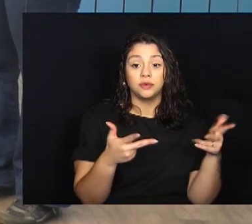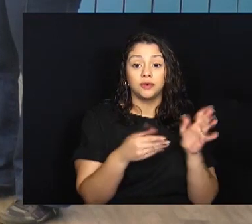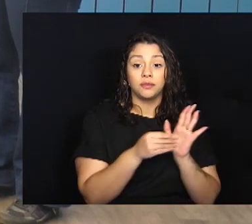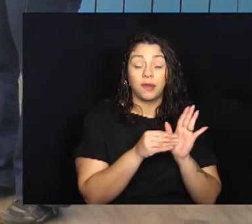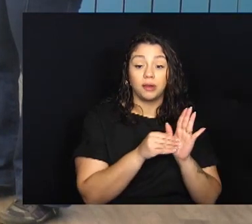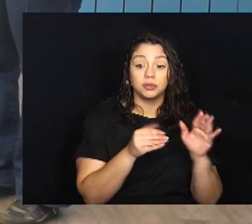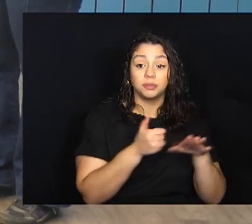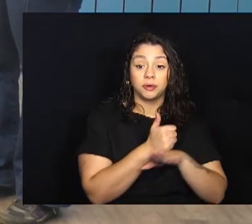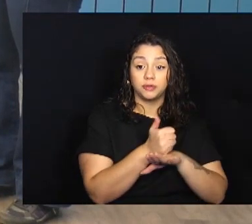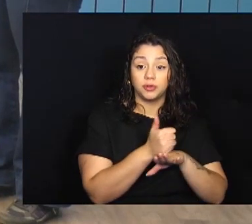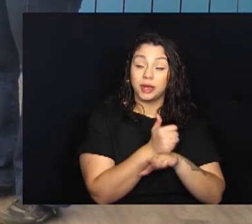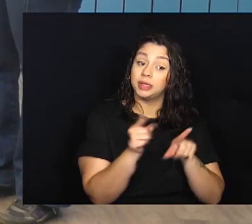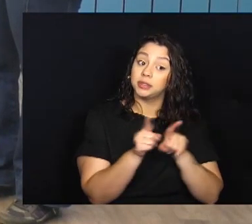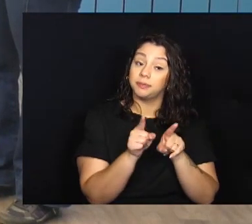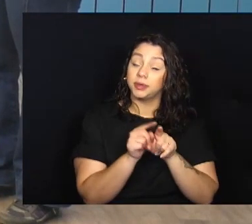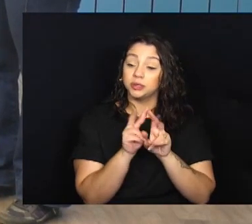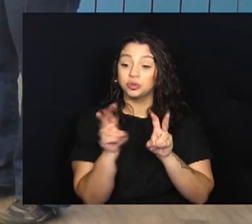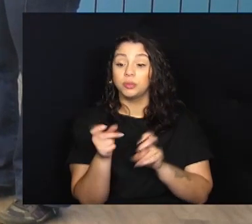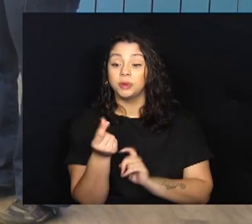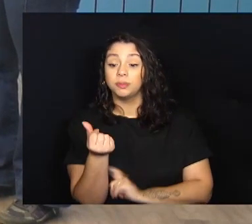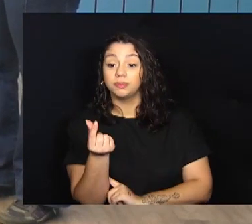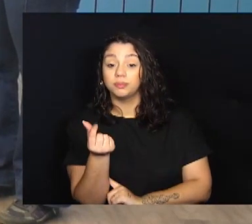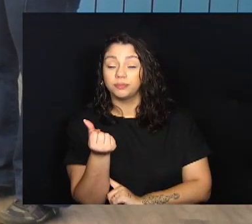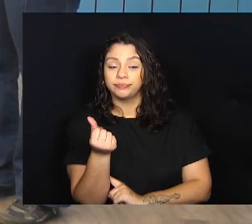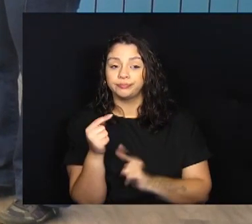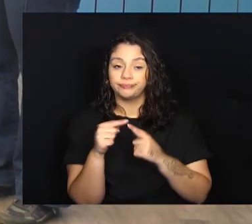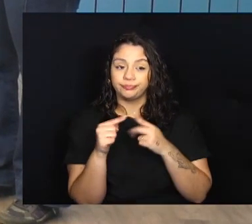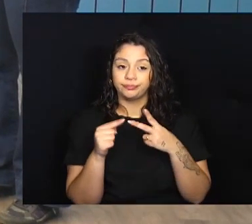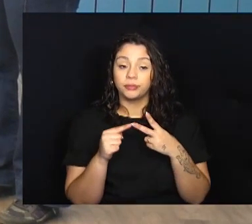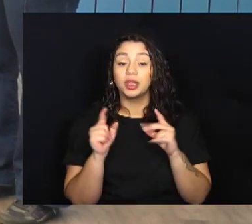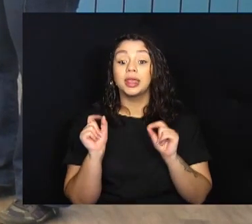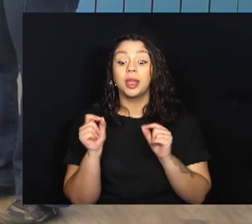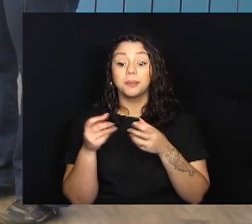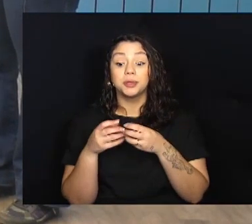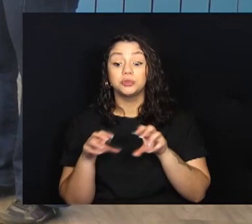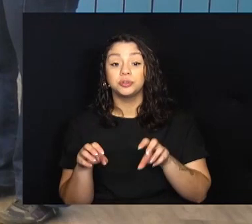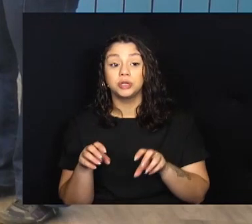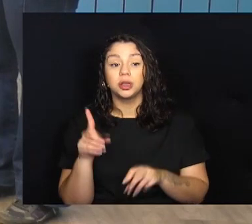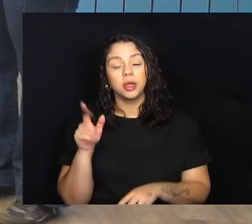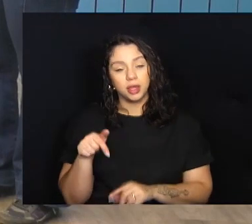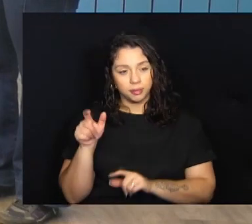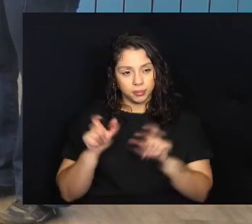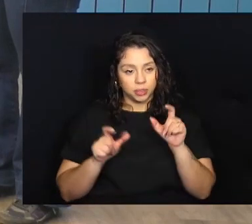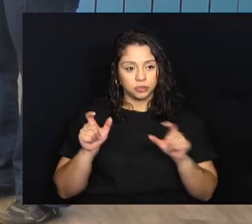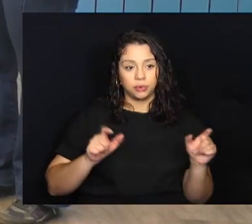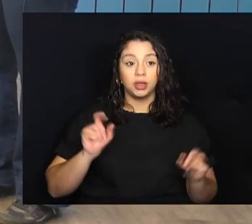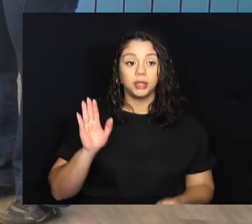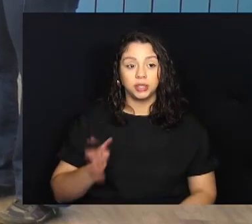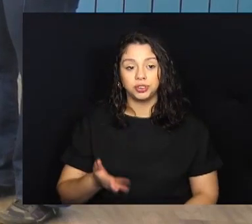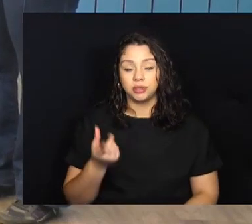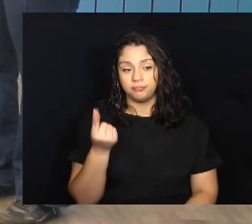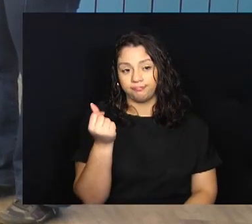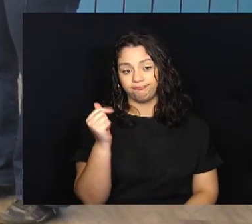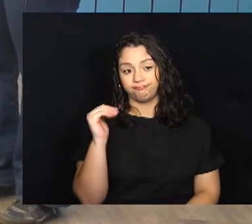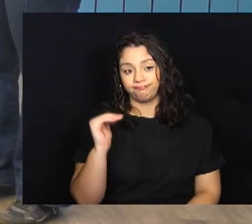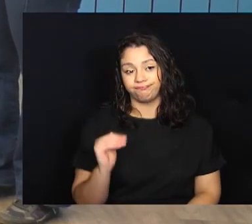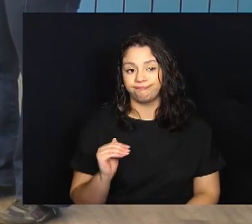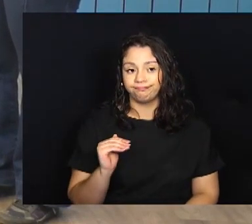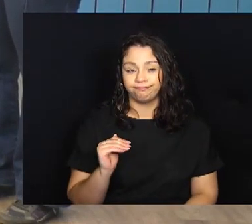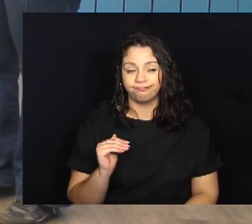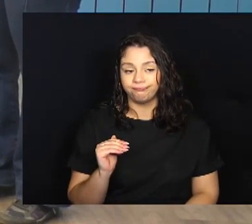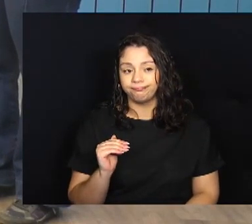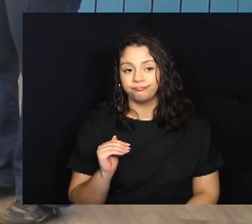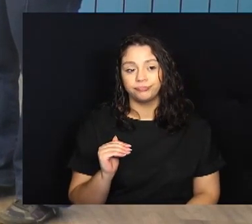você fala sobre os custos, quem sai prejudicado, então, é aquela pessoa que já é de baixa renda, que muitas vezes já não está com